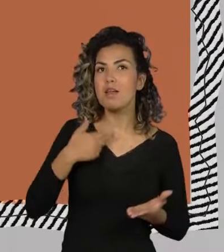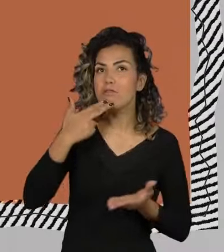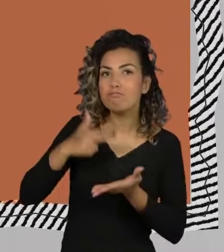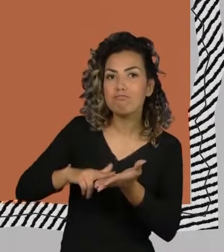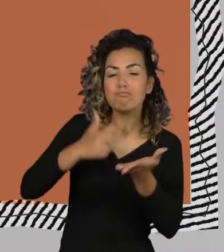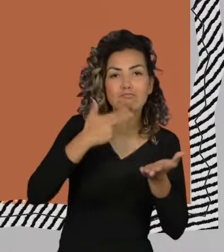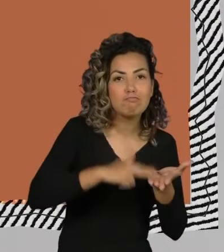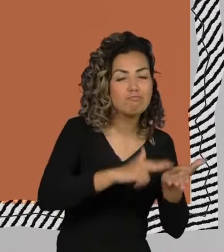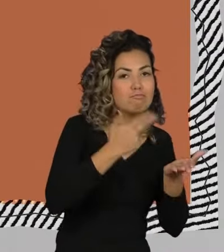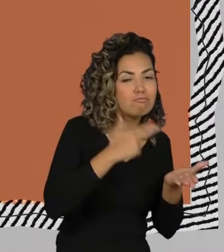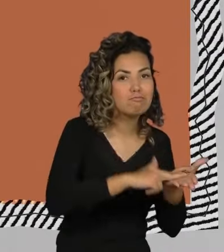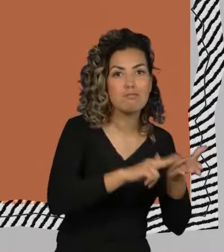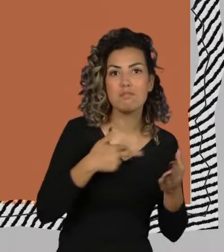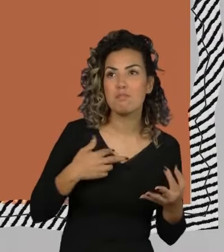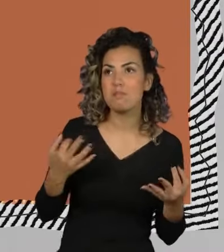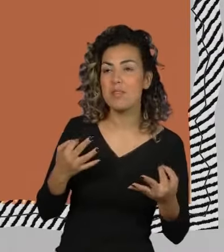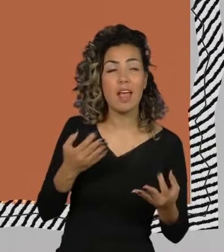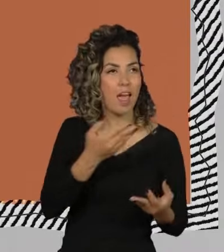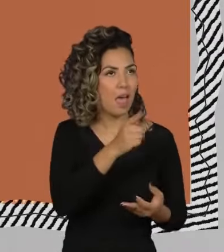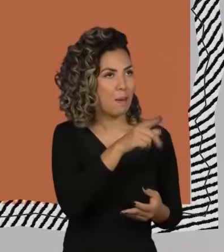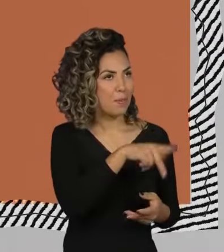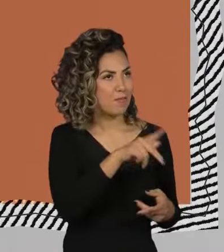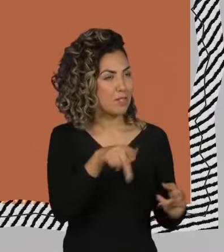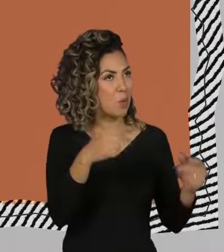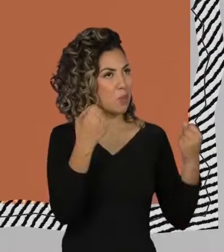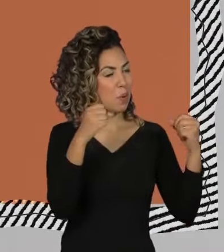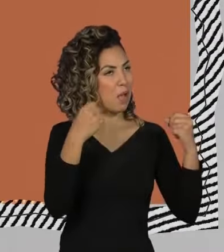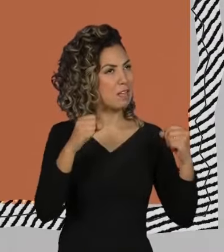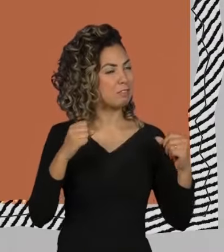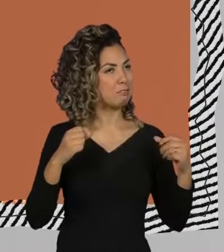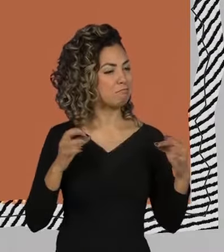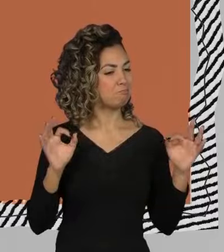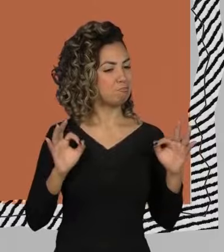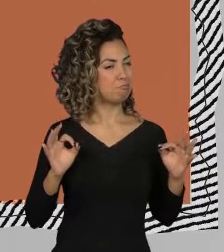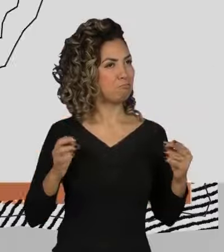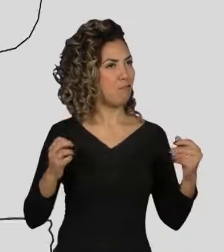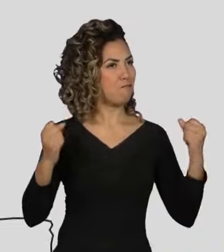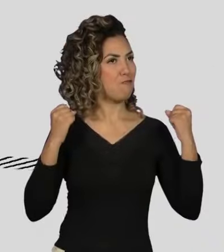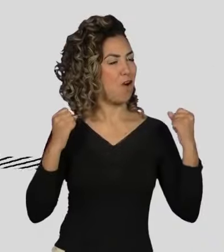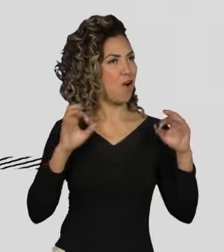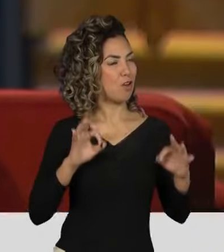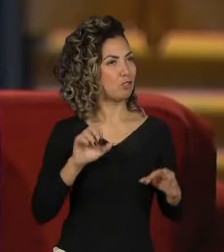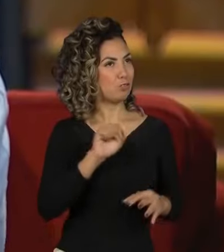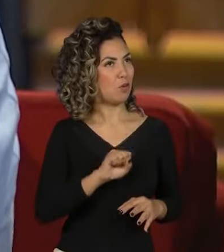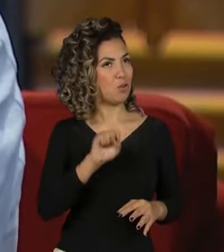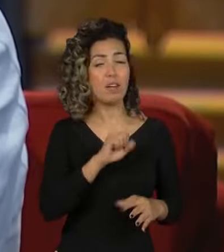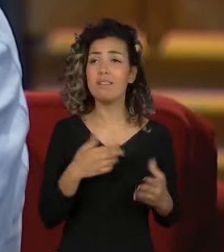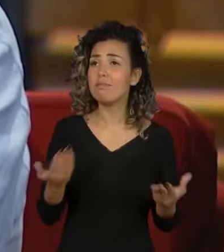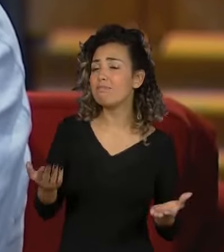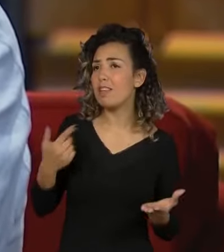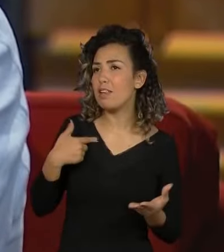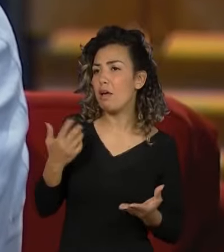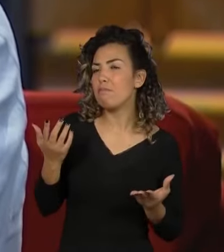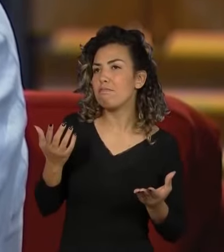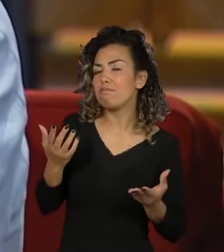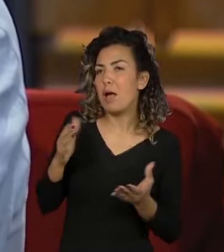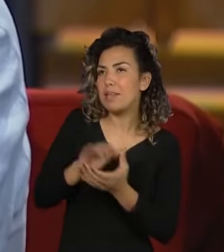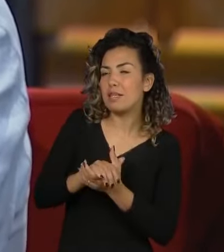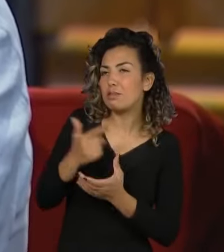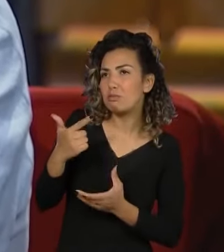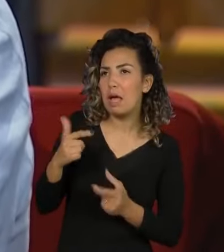eles explorarem sim O professor de Educação Física preparadíssimo não tem filho não é casado já se formou Então Pode viajar o mundo aí